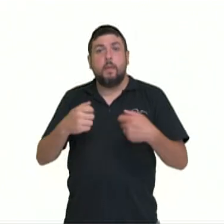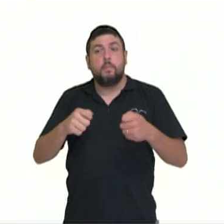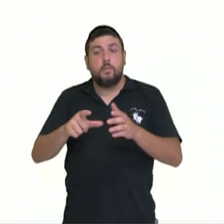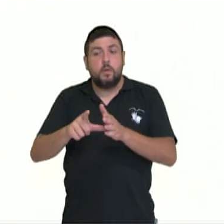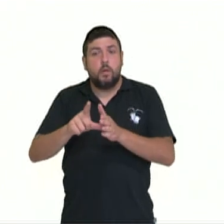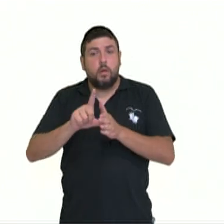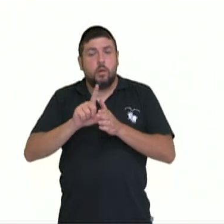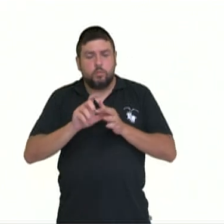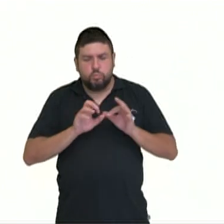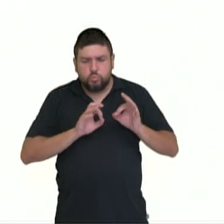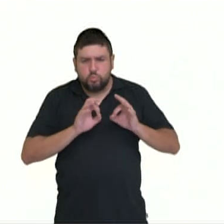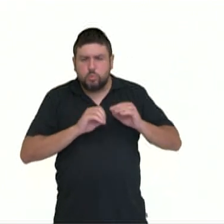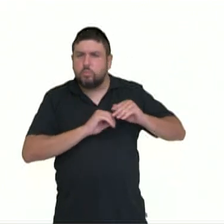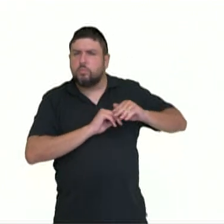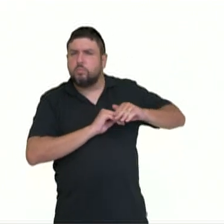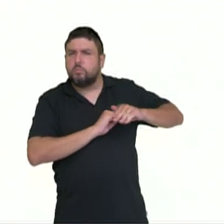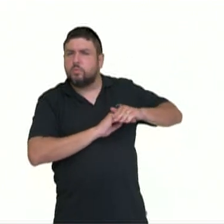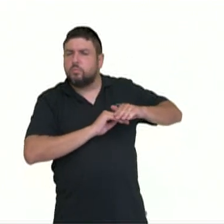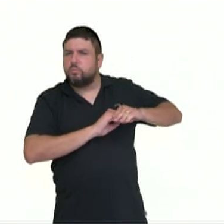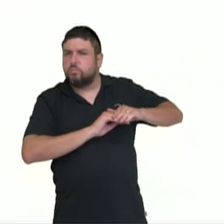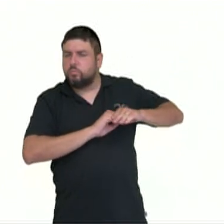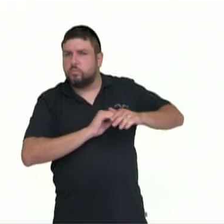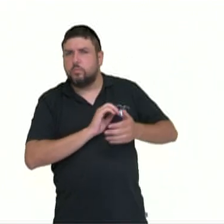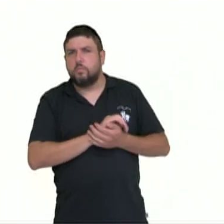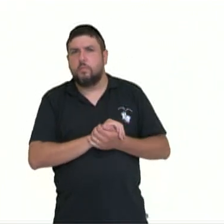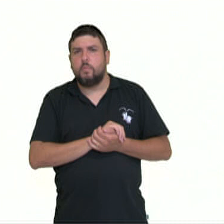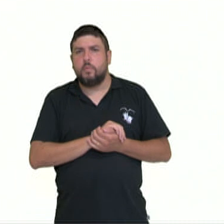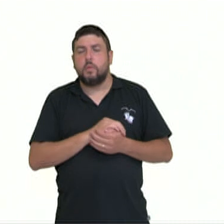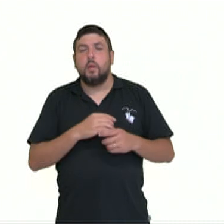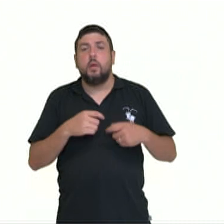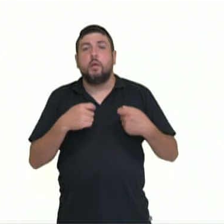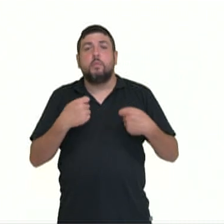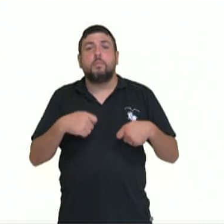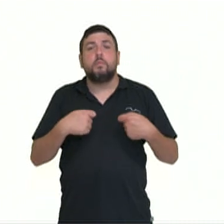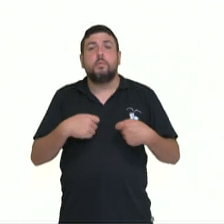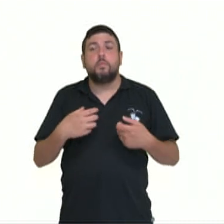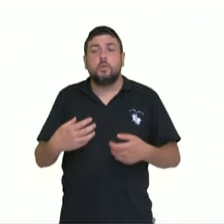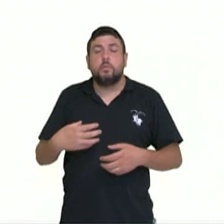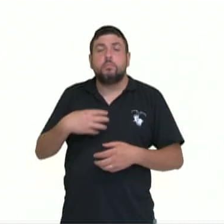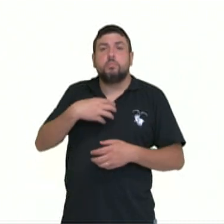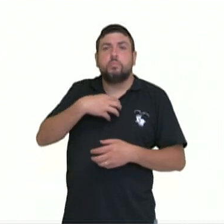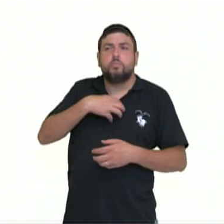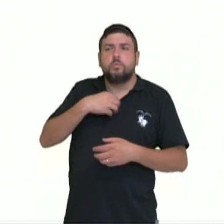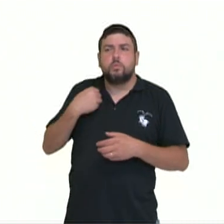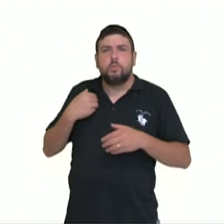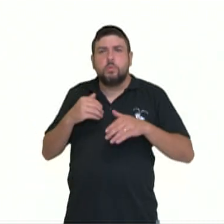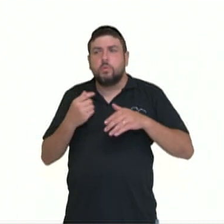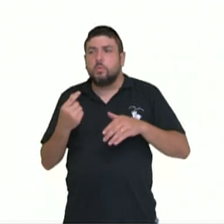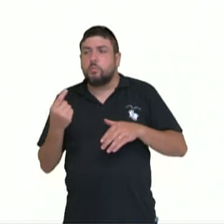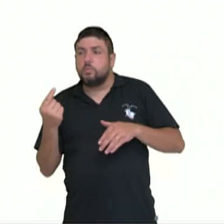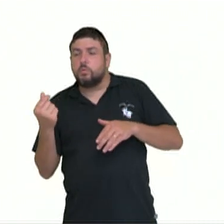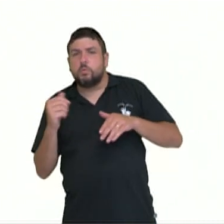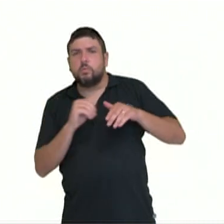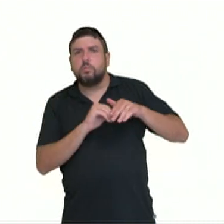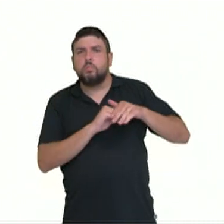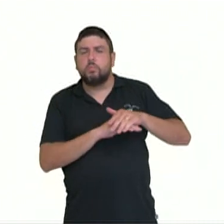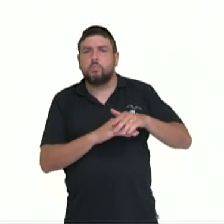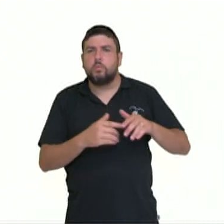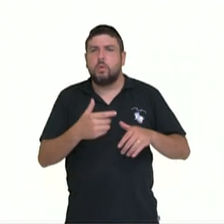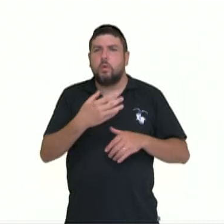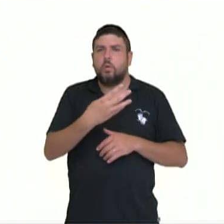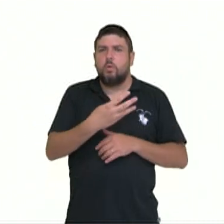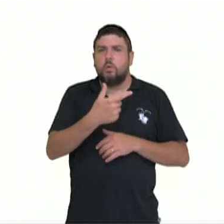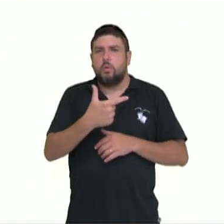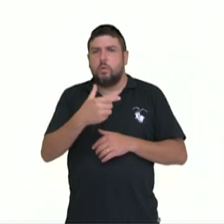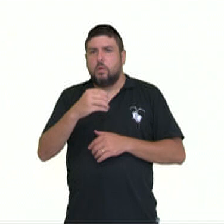o dinheiro necessário. E, por isso, ela precisa encontrar alguma maneira de poupar seus ganhos, que são de R$ 420 por